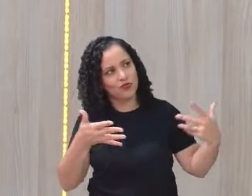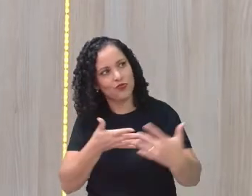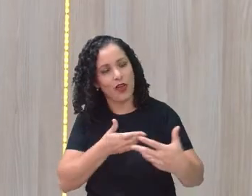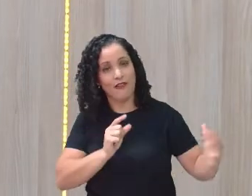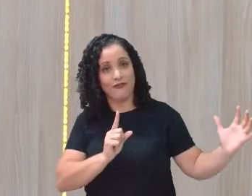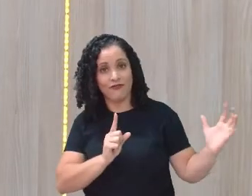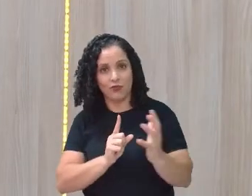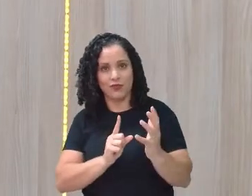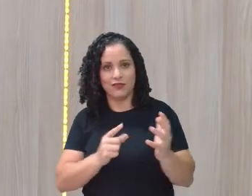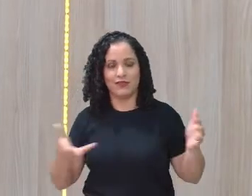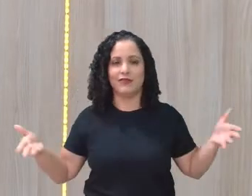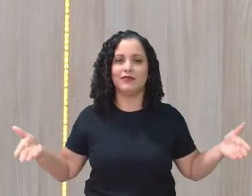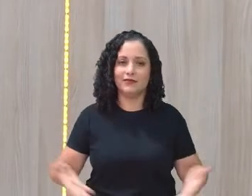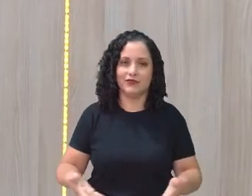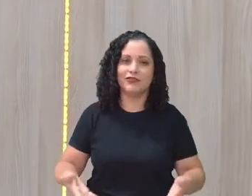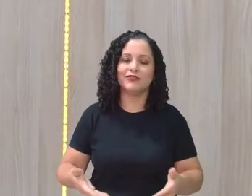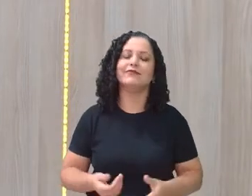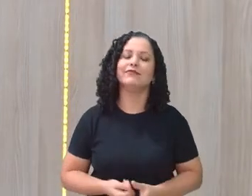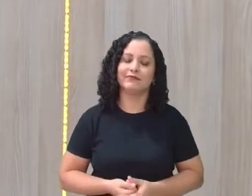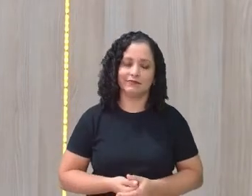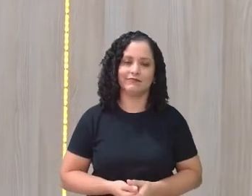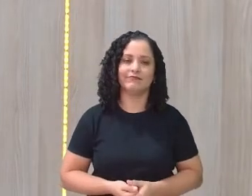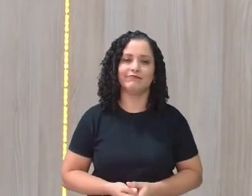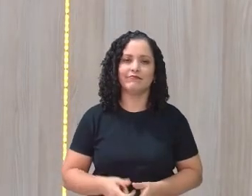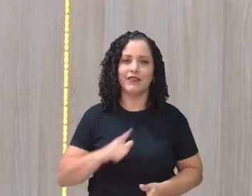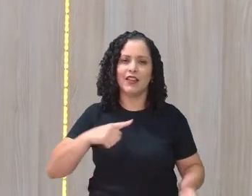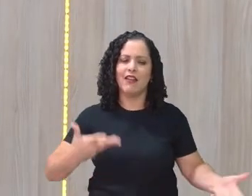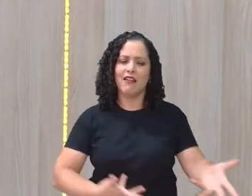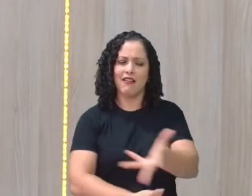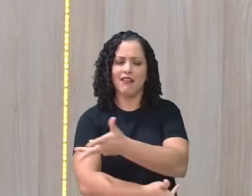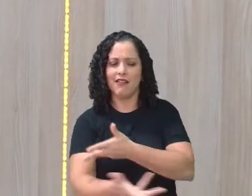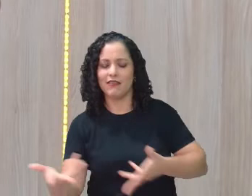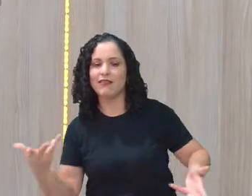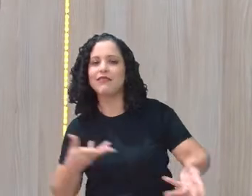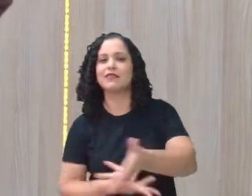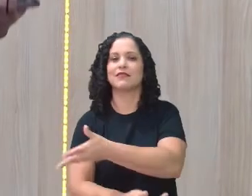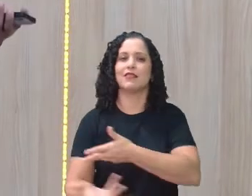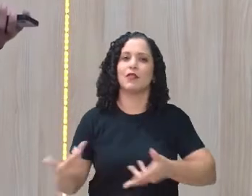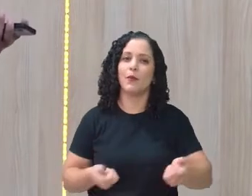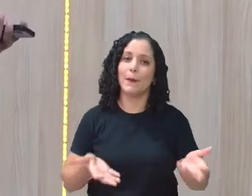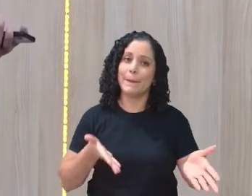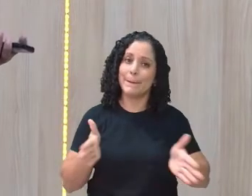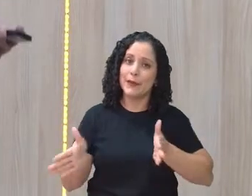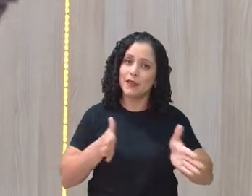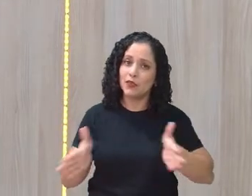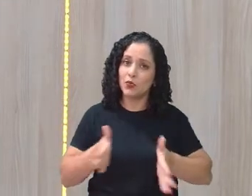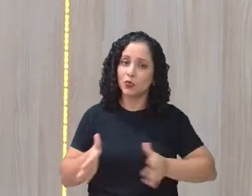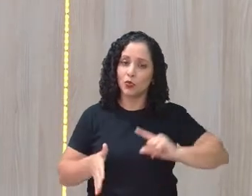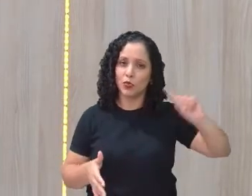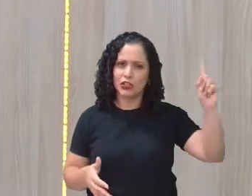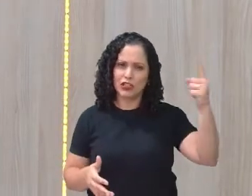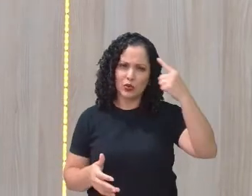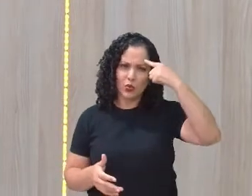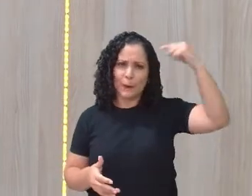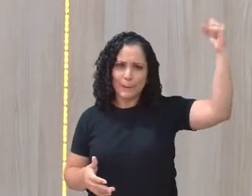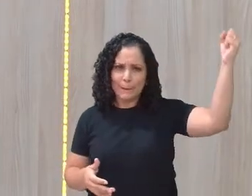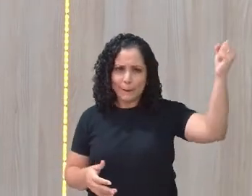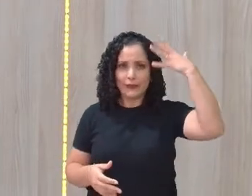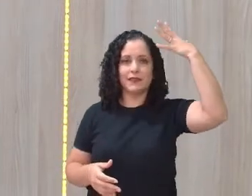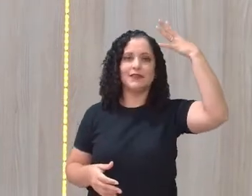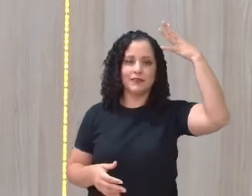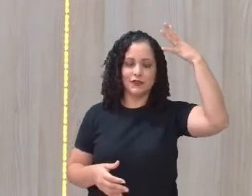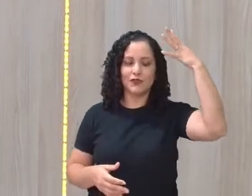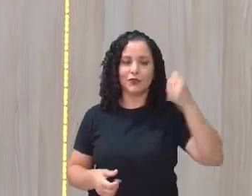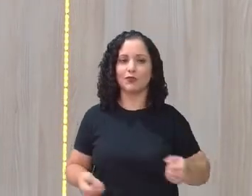dias atuais, certo? Estão atrelados aí ao período do iluminismo e que hoje a gente